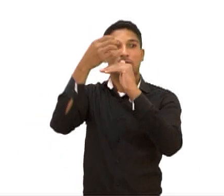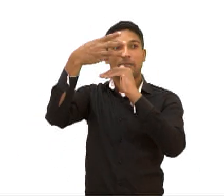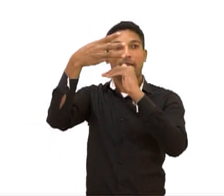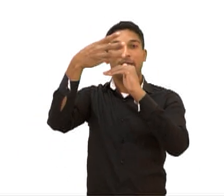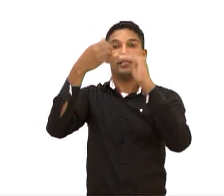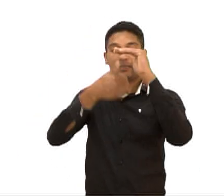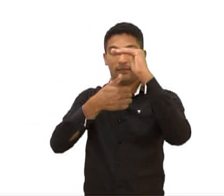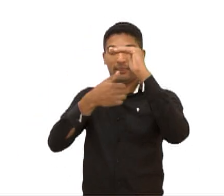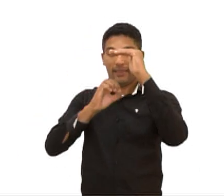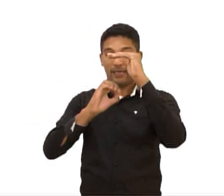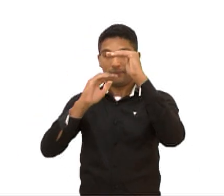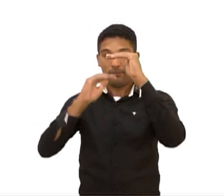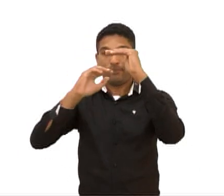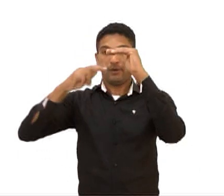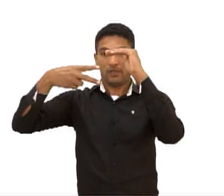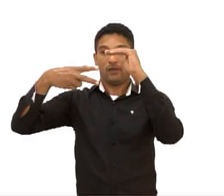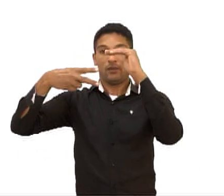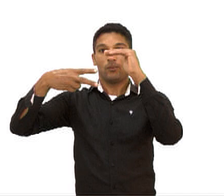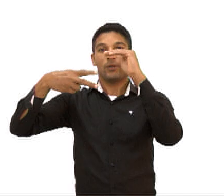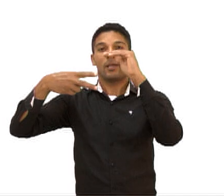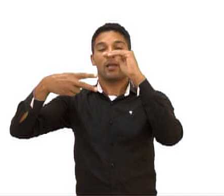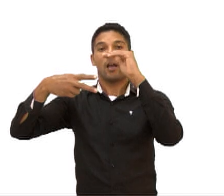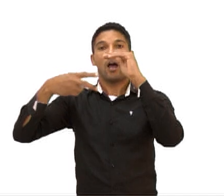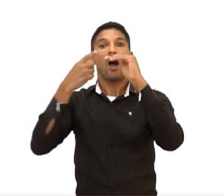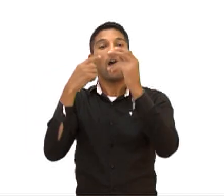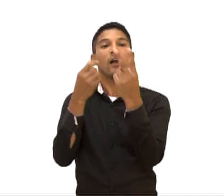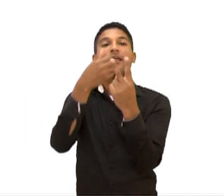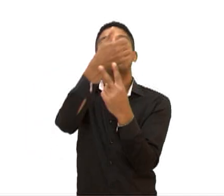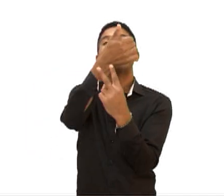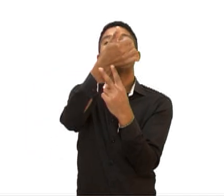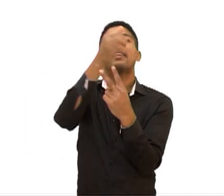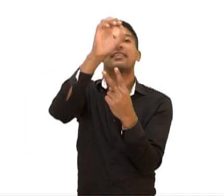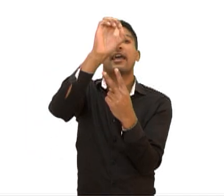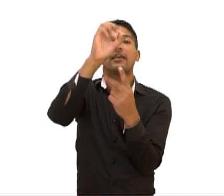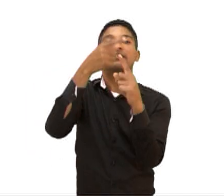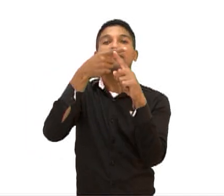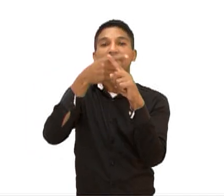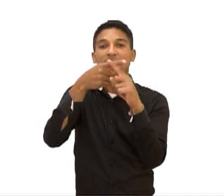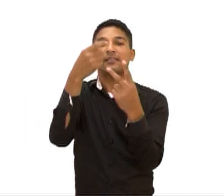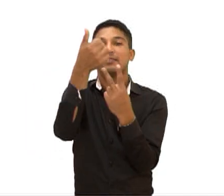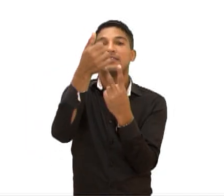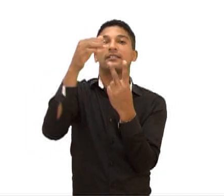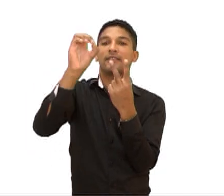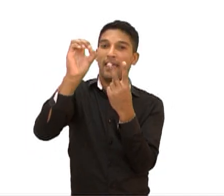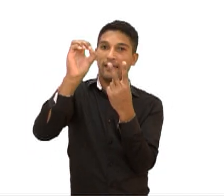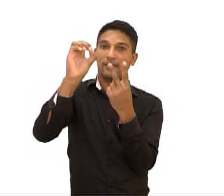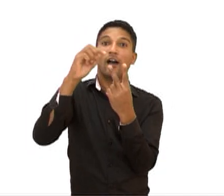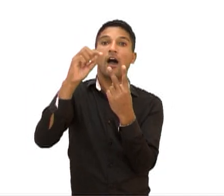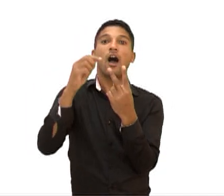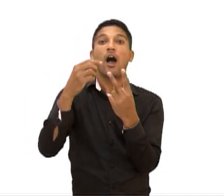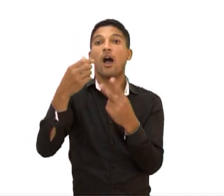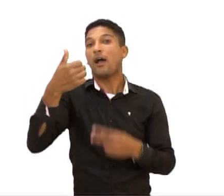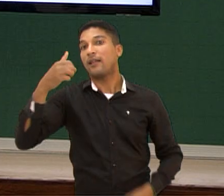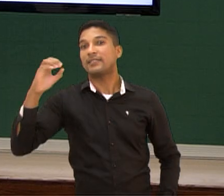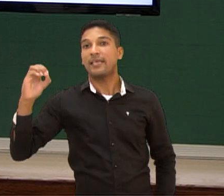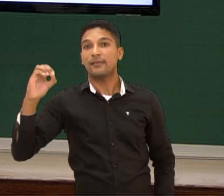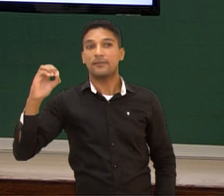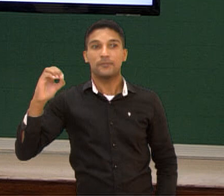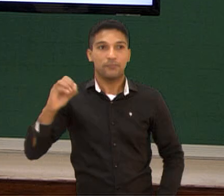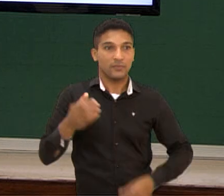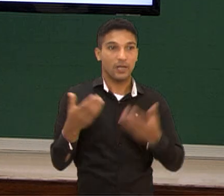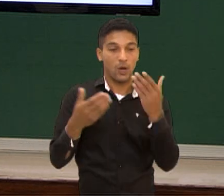quadrado. Por que também ela é? Porque 10 ao quadrado é 100. 10 vezes 10 vezes 10. E aqui, 15 sobre